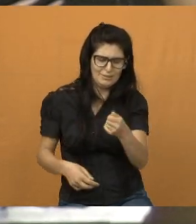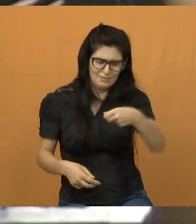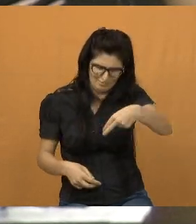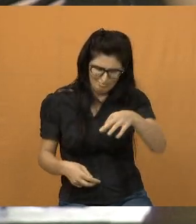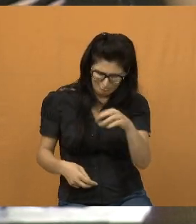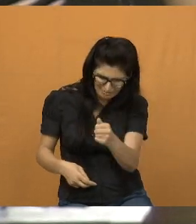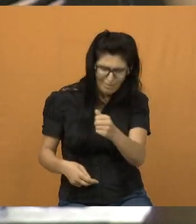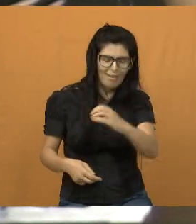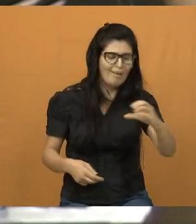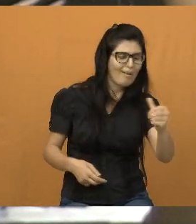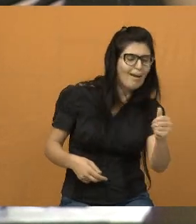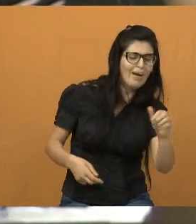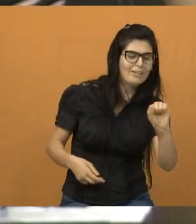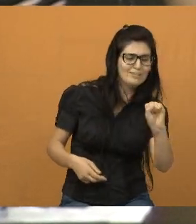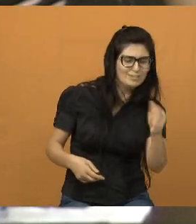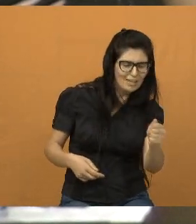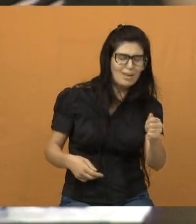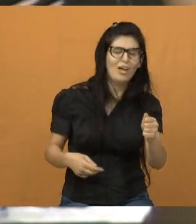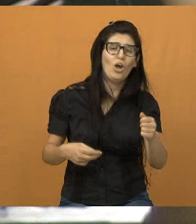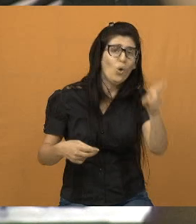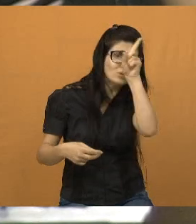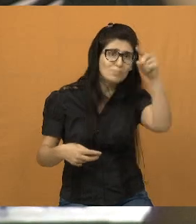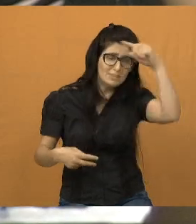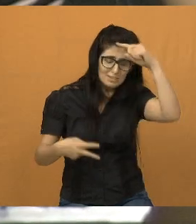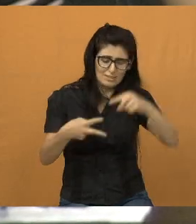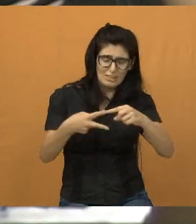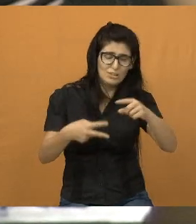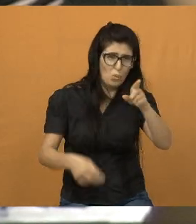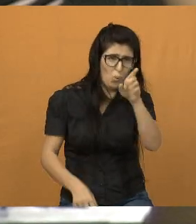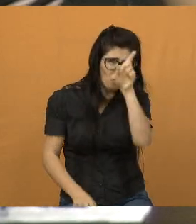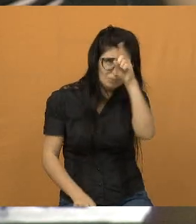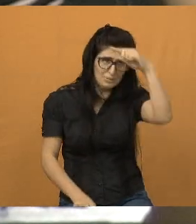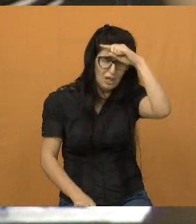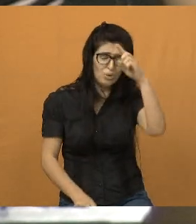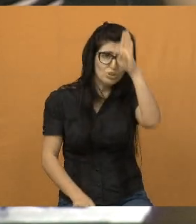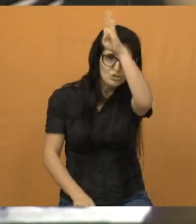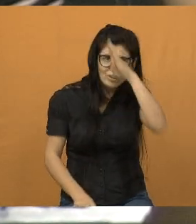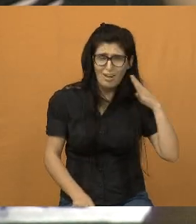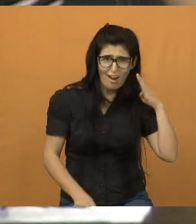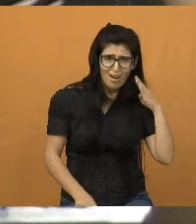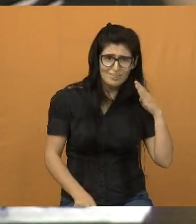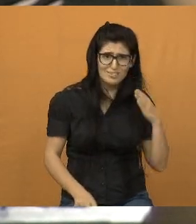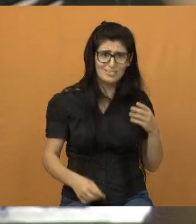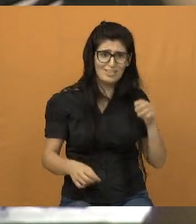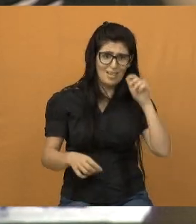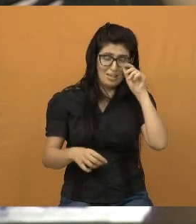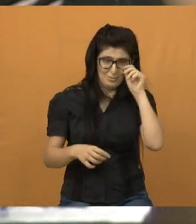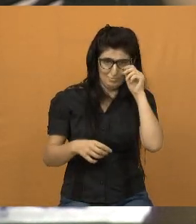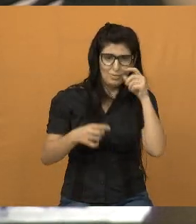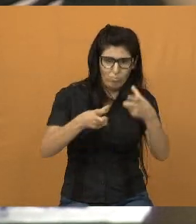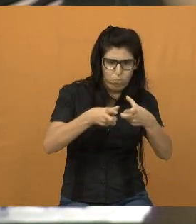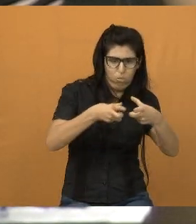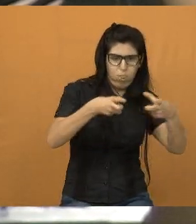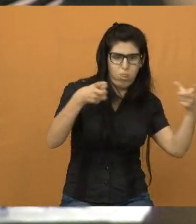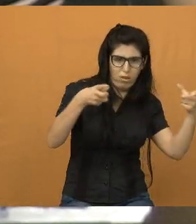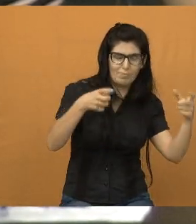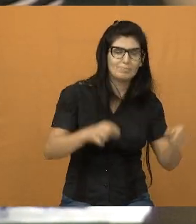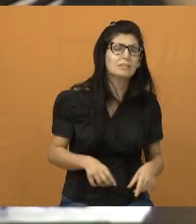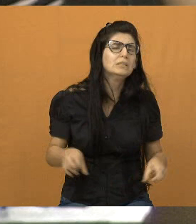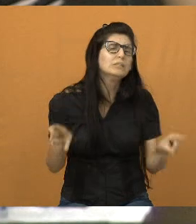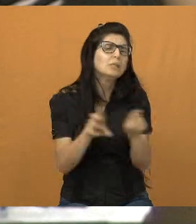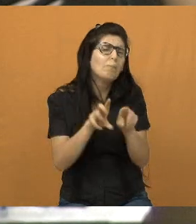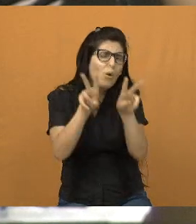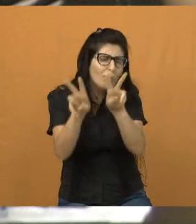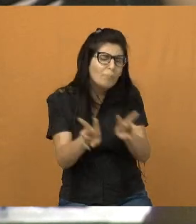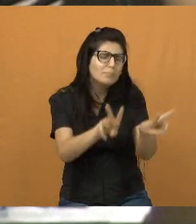pela saída do pronto atendimento de lá, né? Então, isso daí vai fazer com que a gente tenha mais leitos. E a gente tem